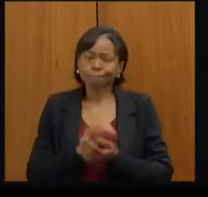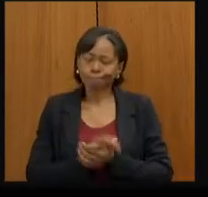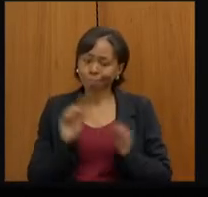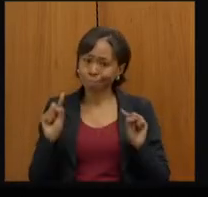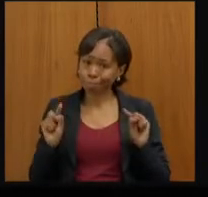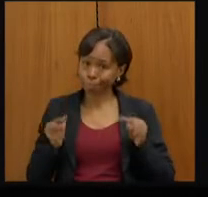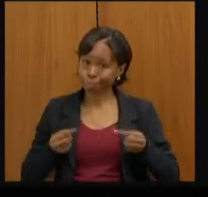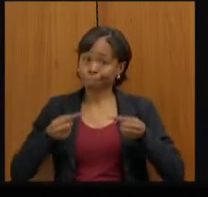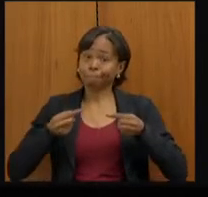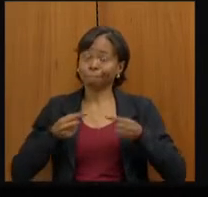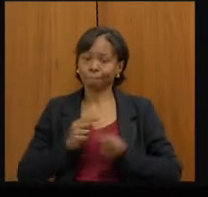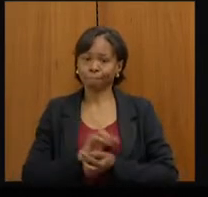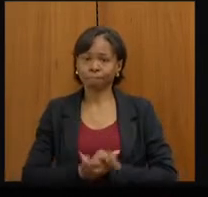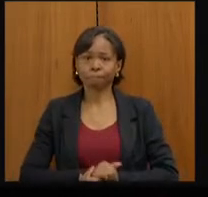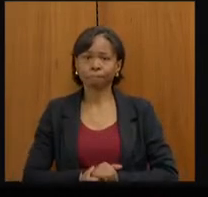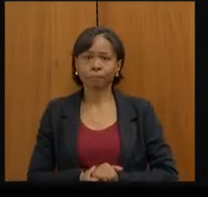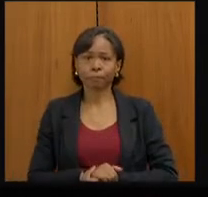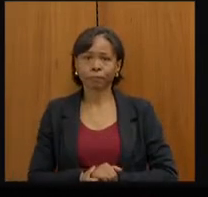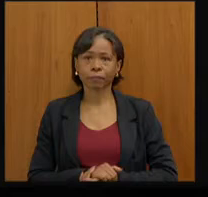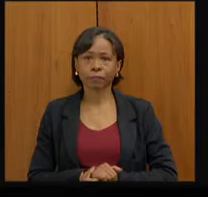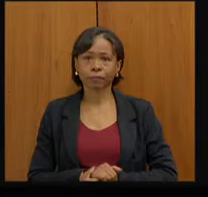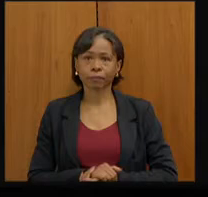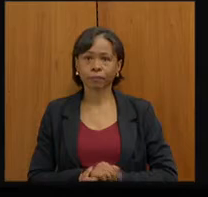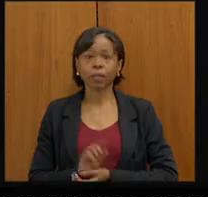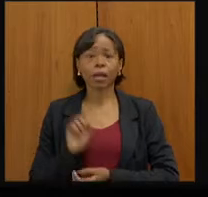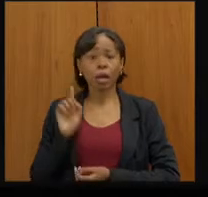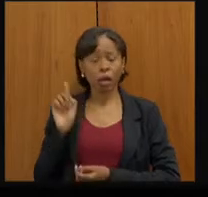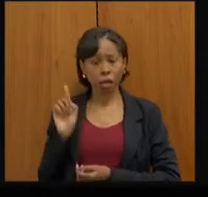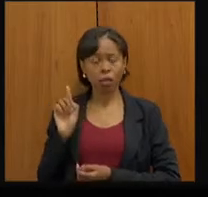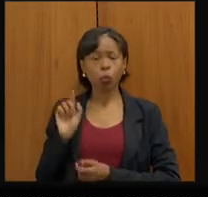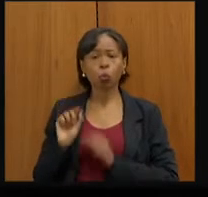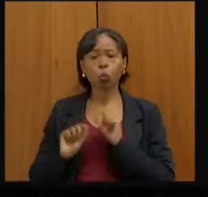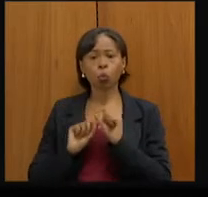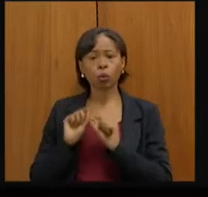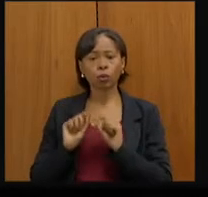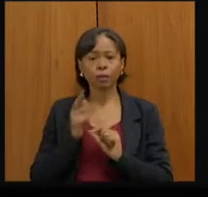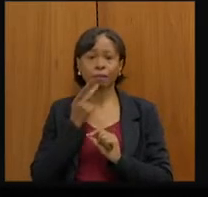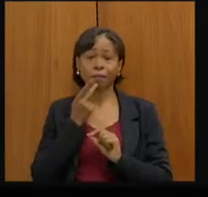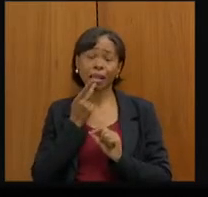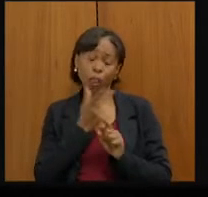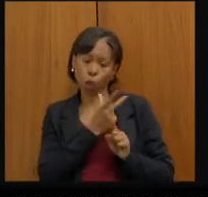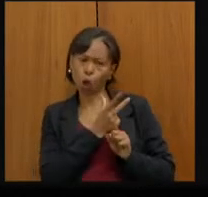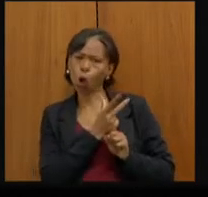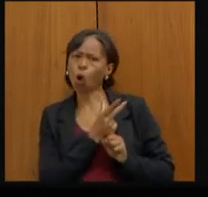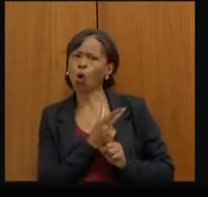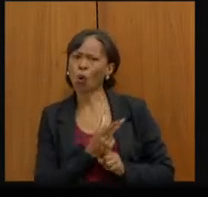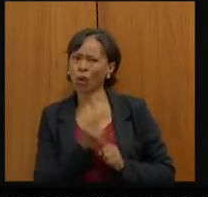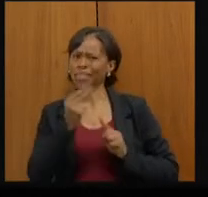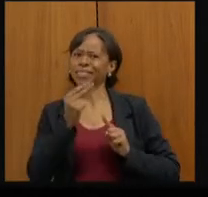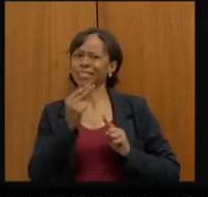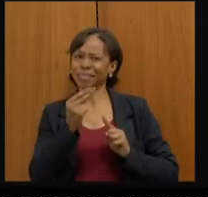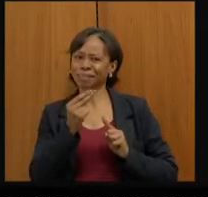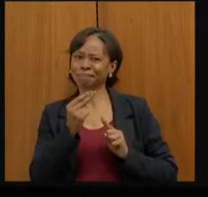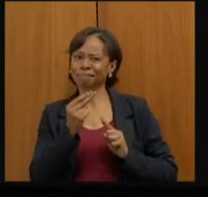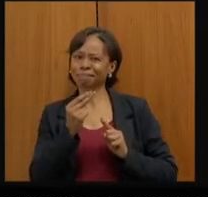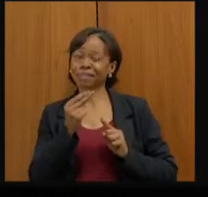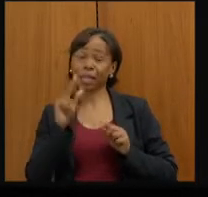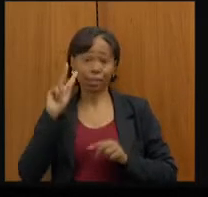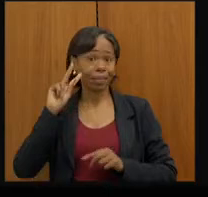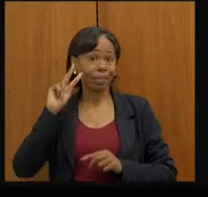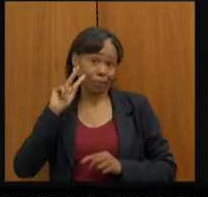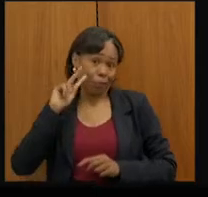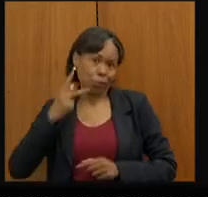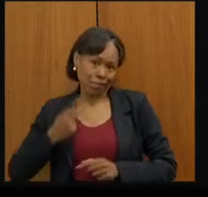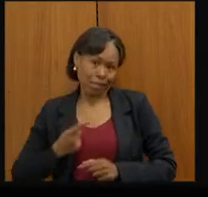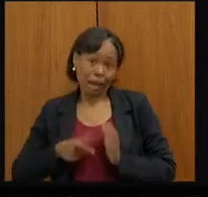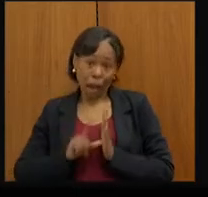favor e aqui está ela o Primeiro Momento a ideia falar de conquistas Então vamos reconhecer Como já foi dito